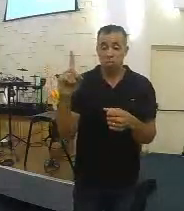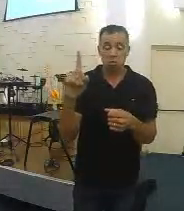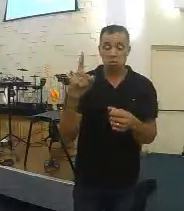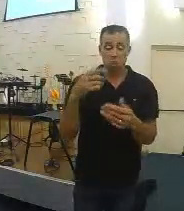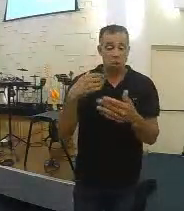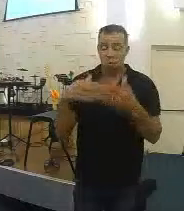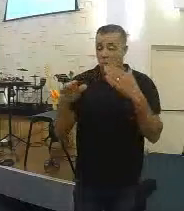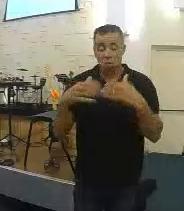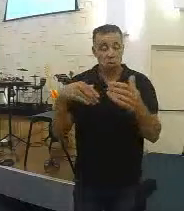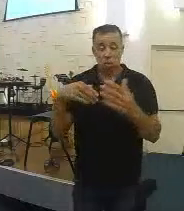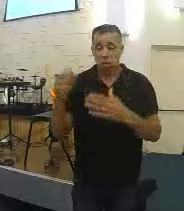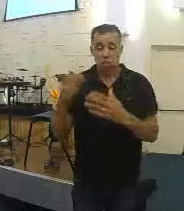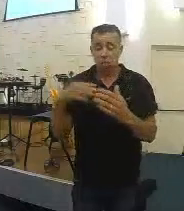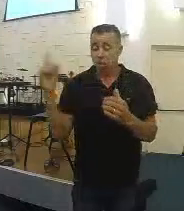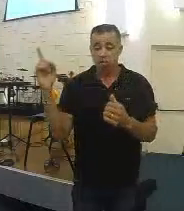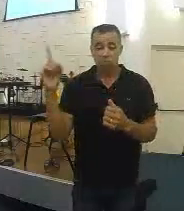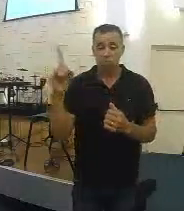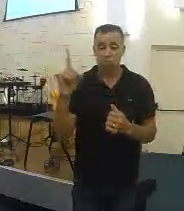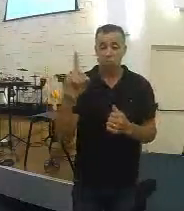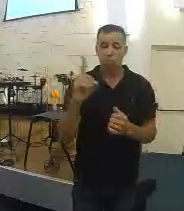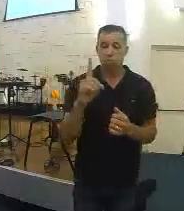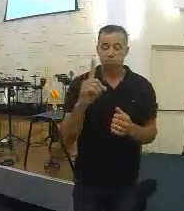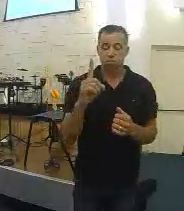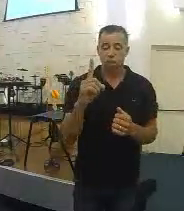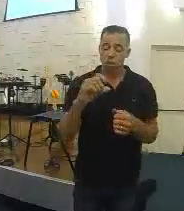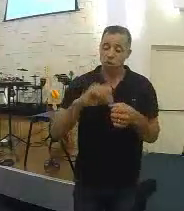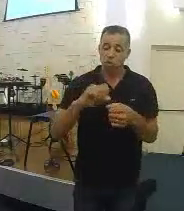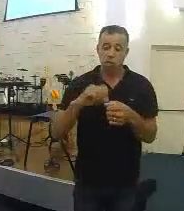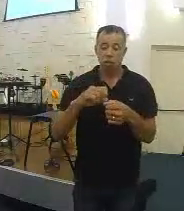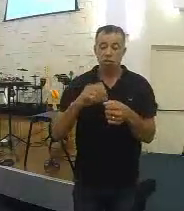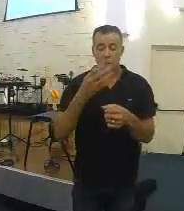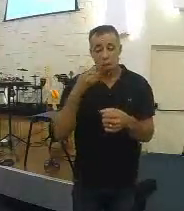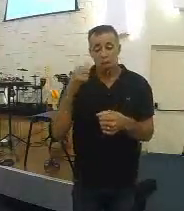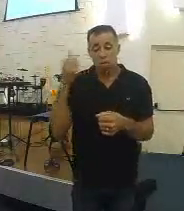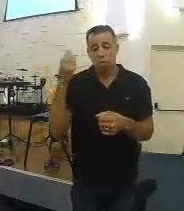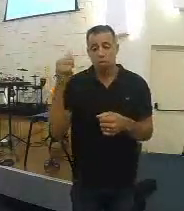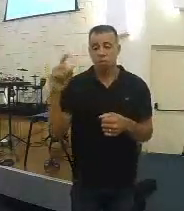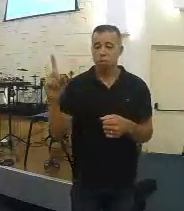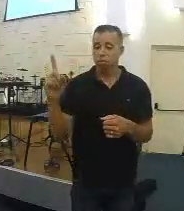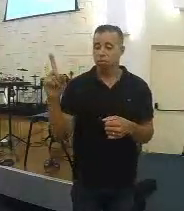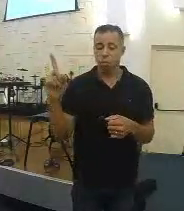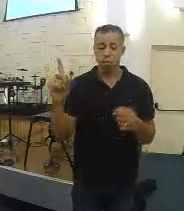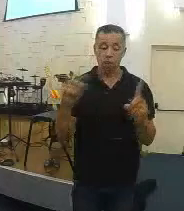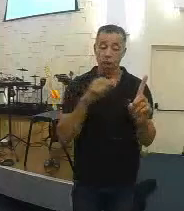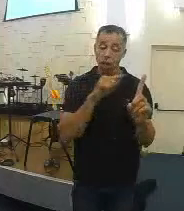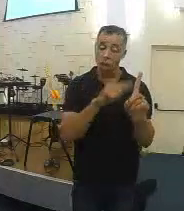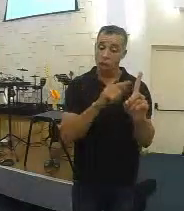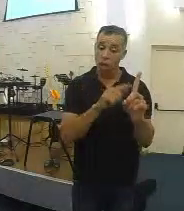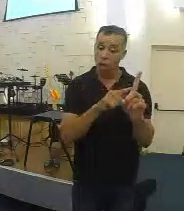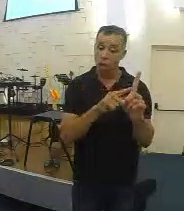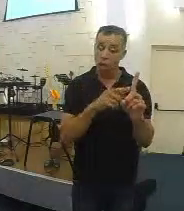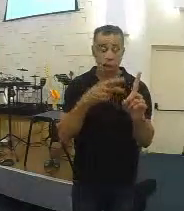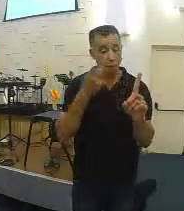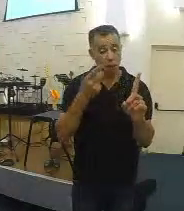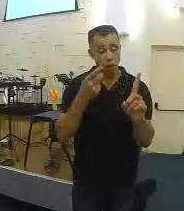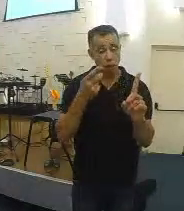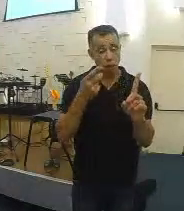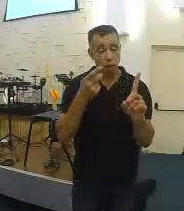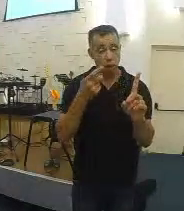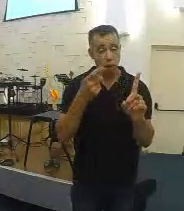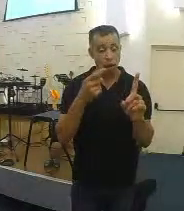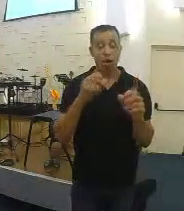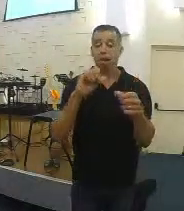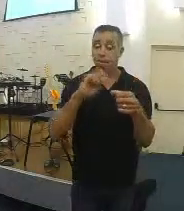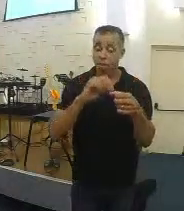uma boa proposta para mim, é ali que eu vou ficar. Então Mica diz: fica comigo,